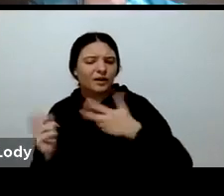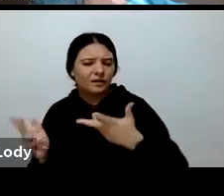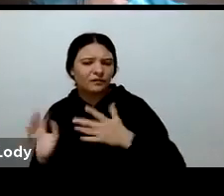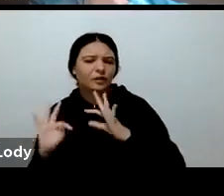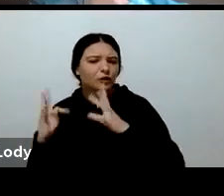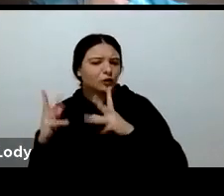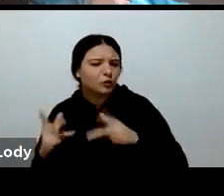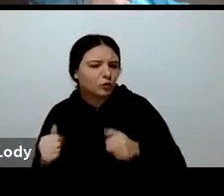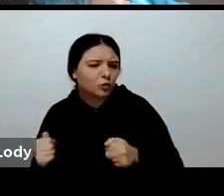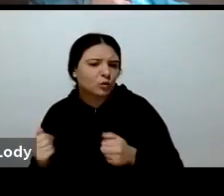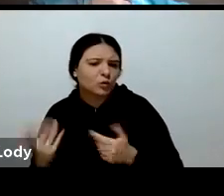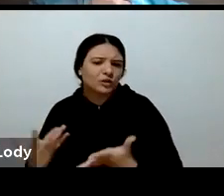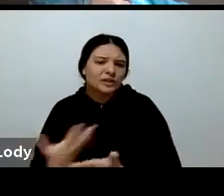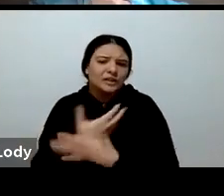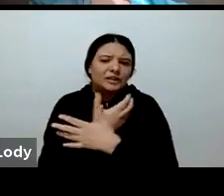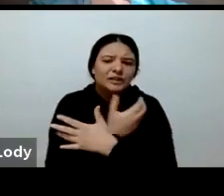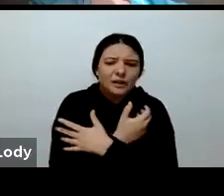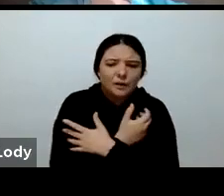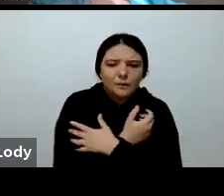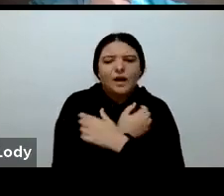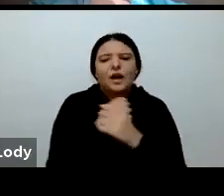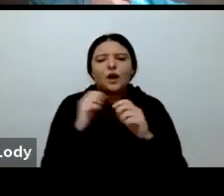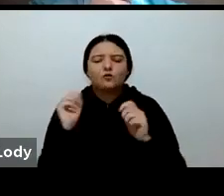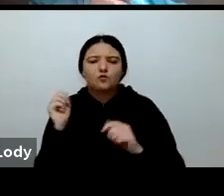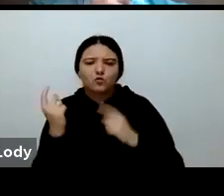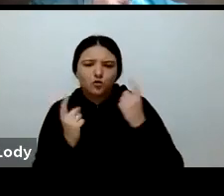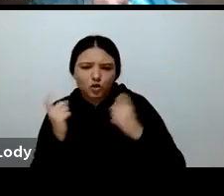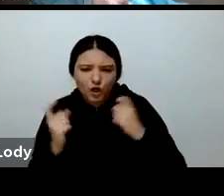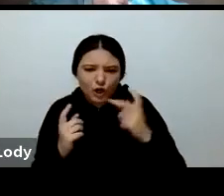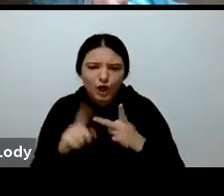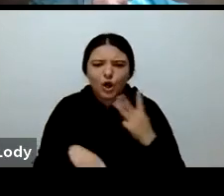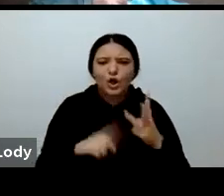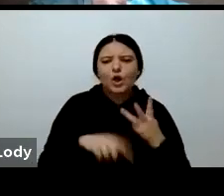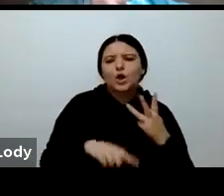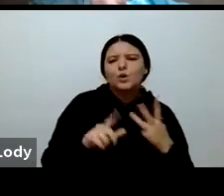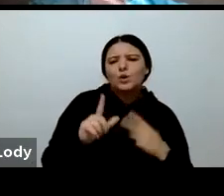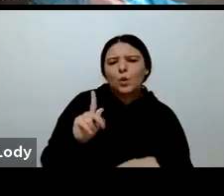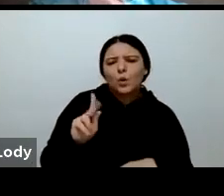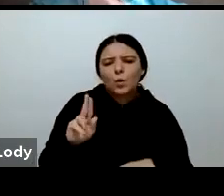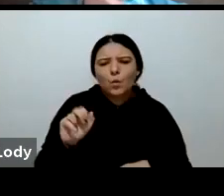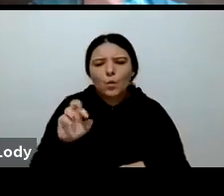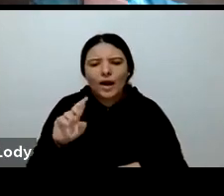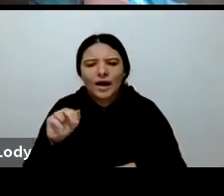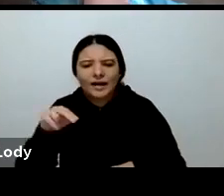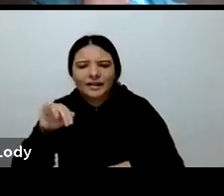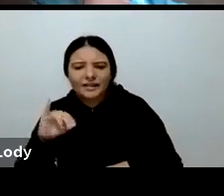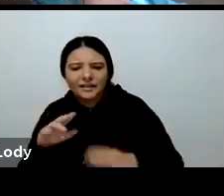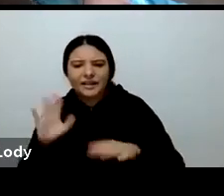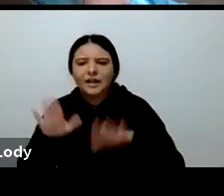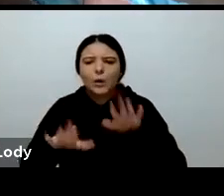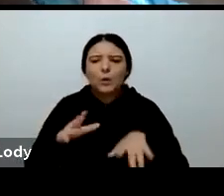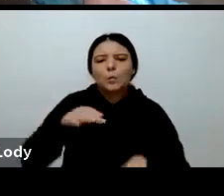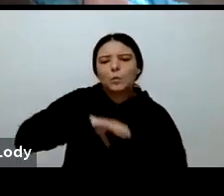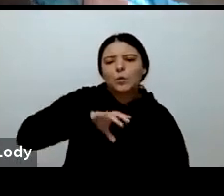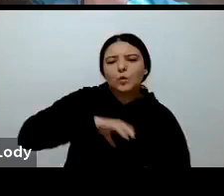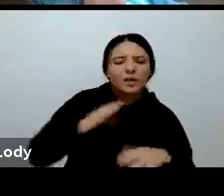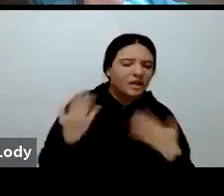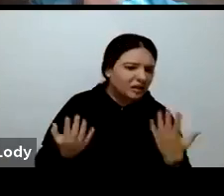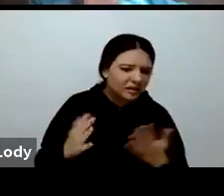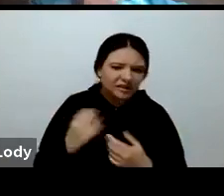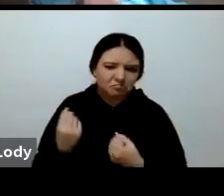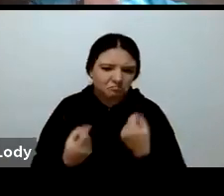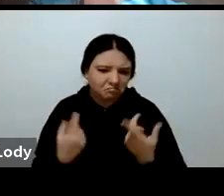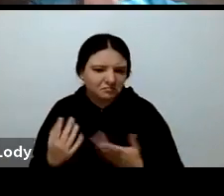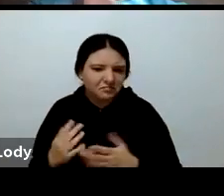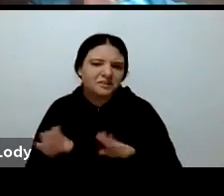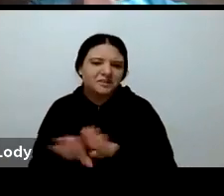de abraços, passando por gestos, passando por guarani, algumas coisas em português, e aí fazer